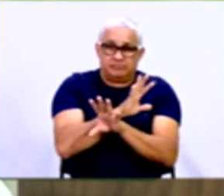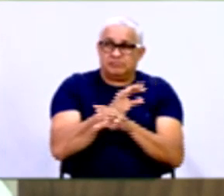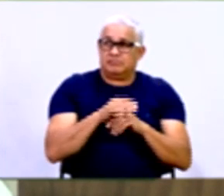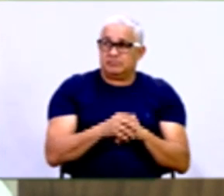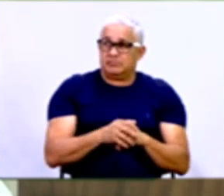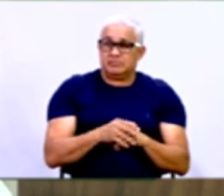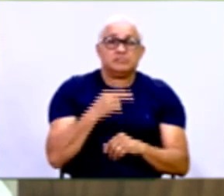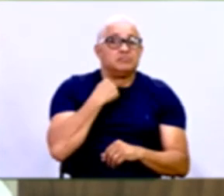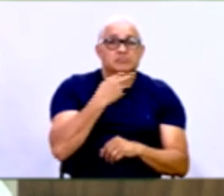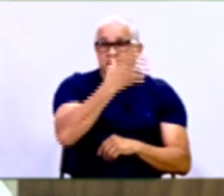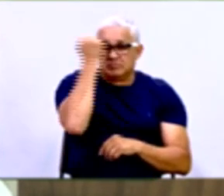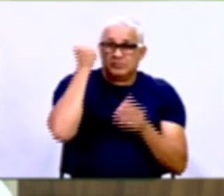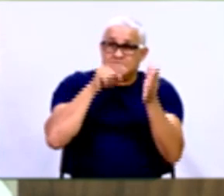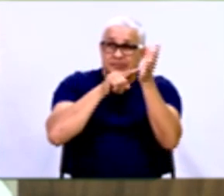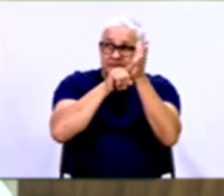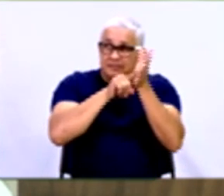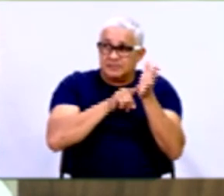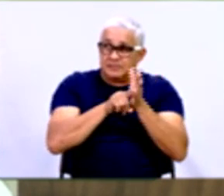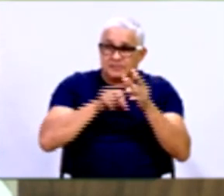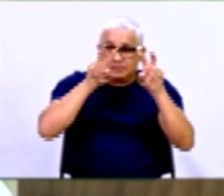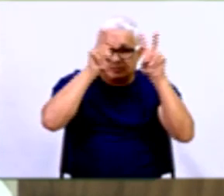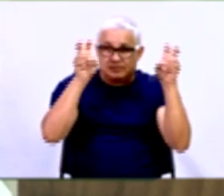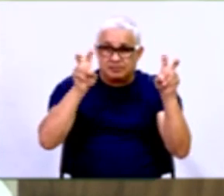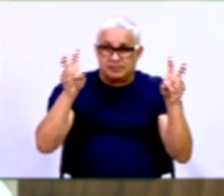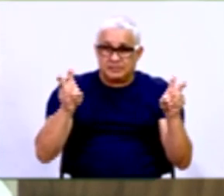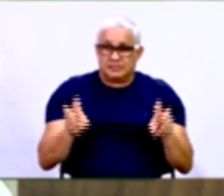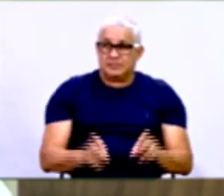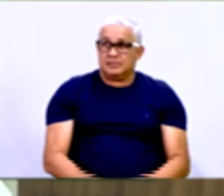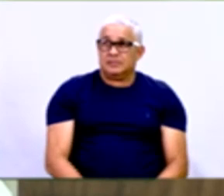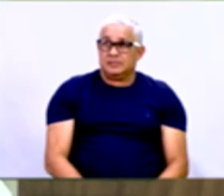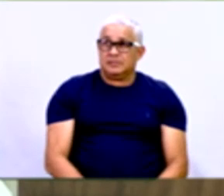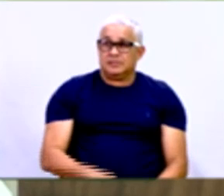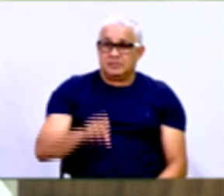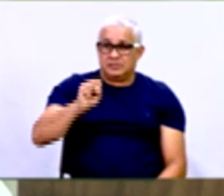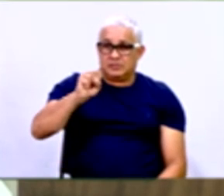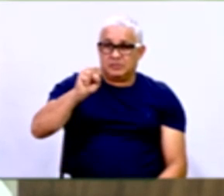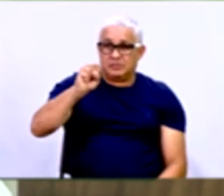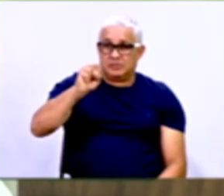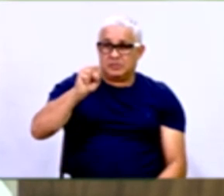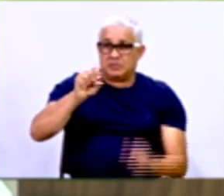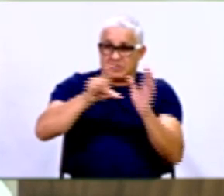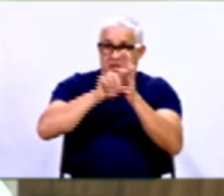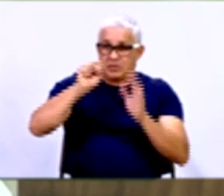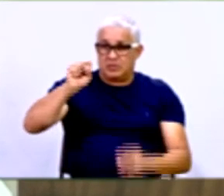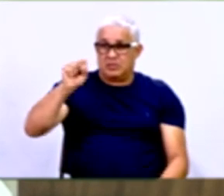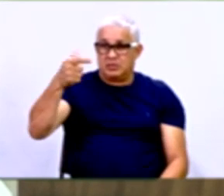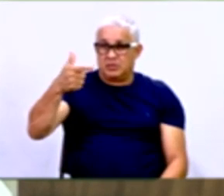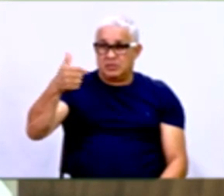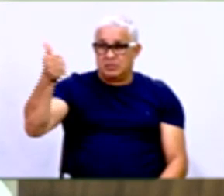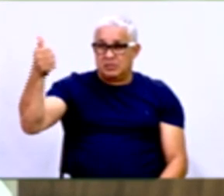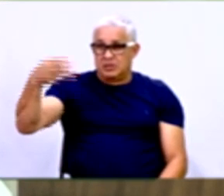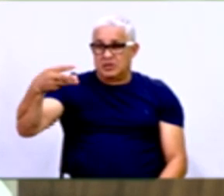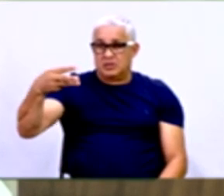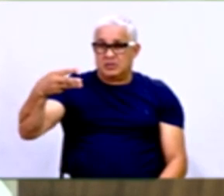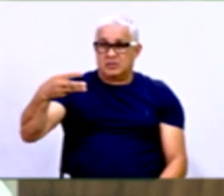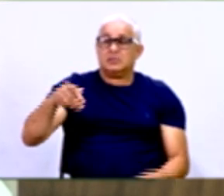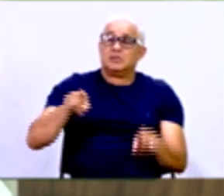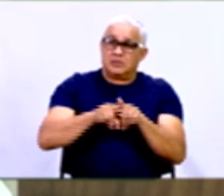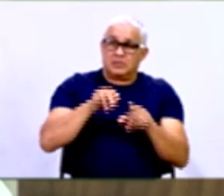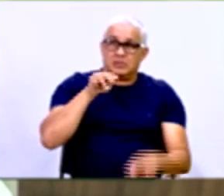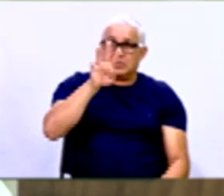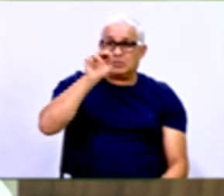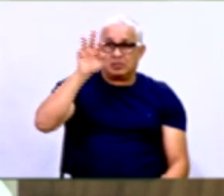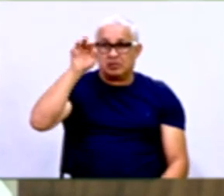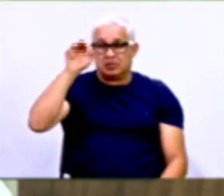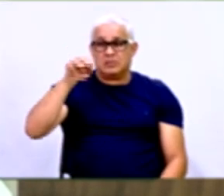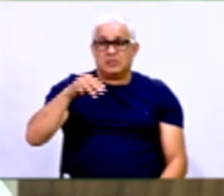Então, não se esqueçam de pesquisar mais sobre esses assuntos, tanto na Lei 8.213, como também no site do Ministério do